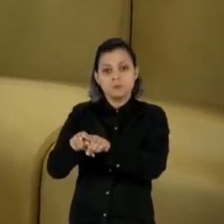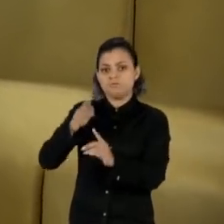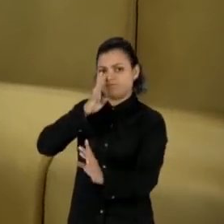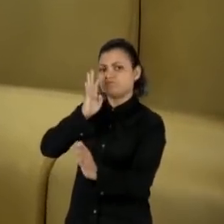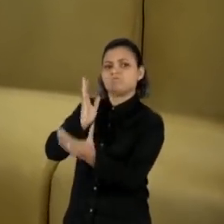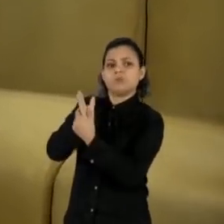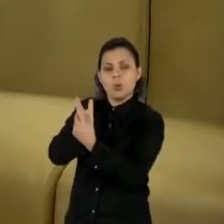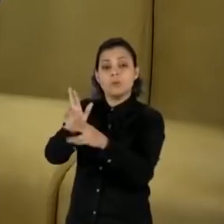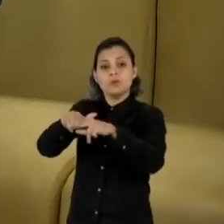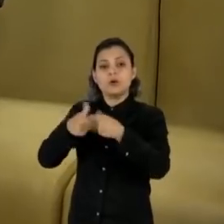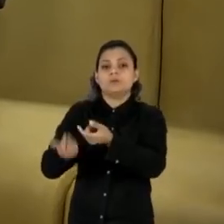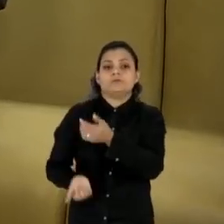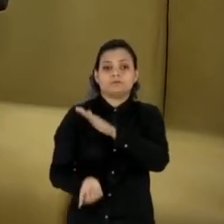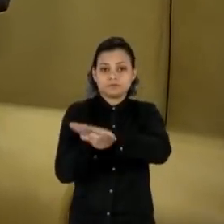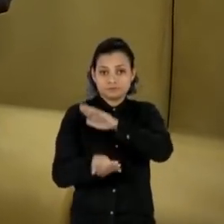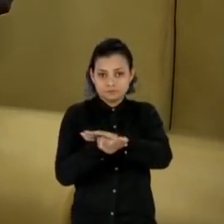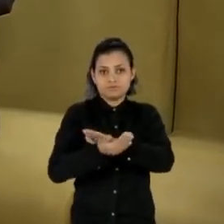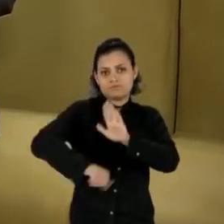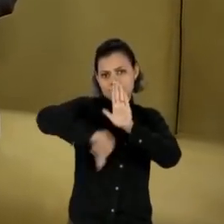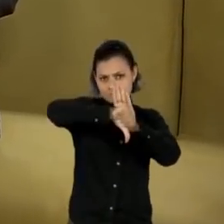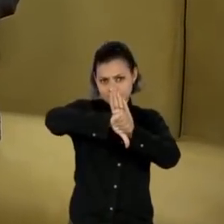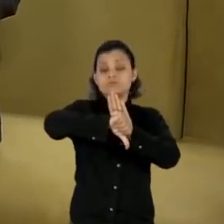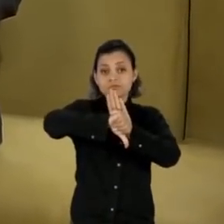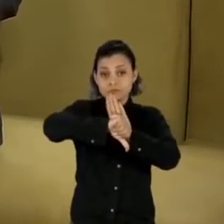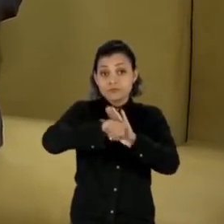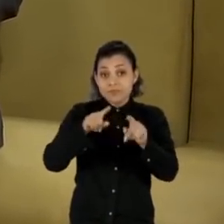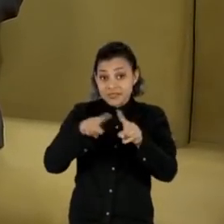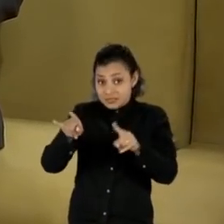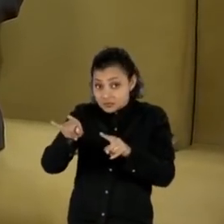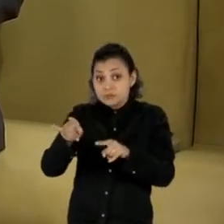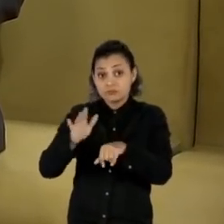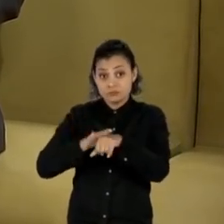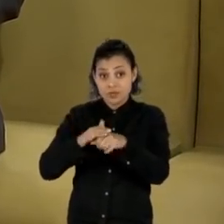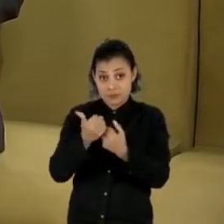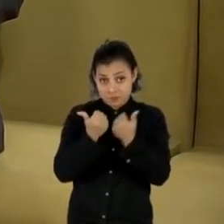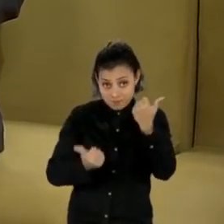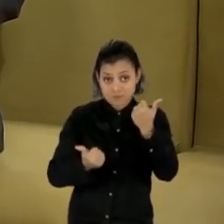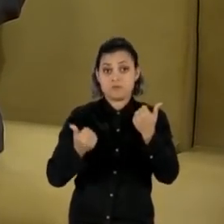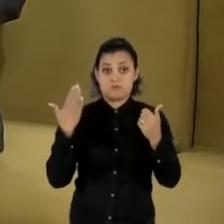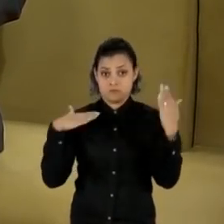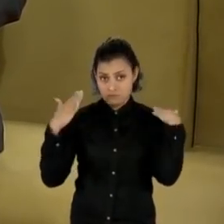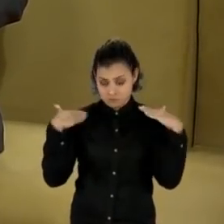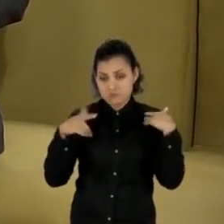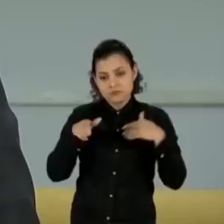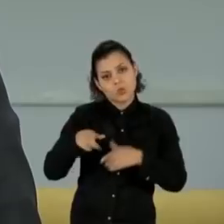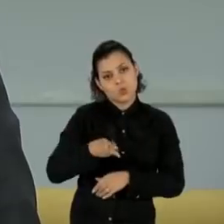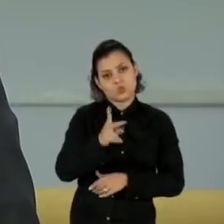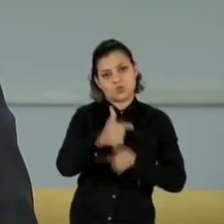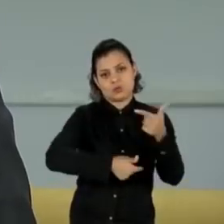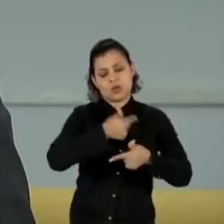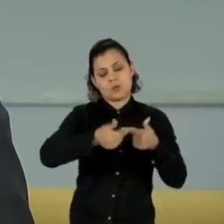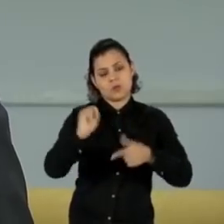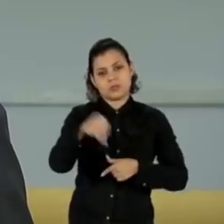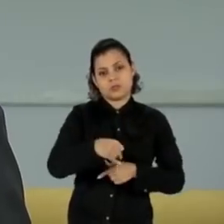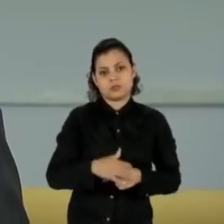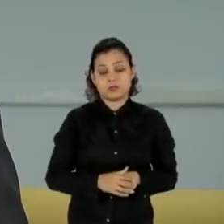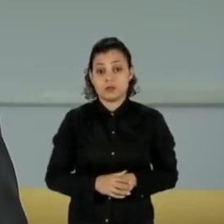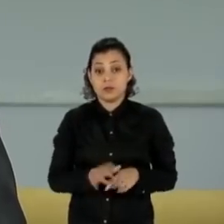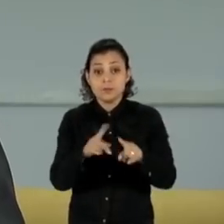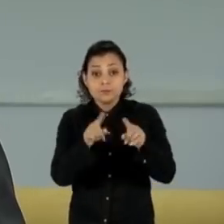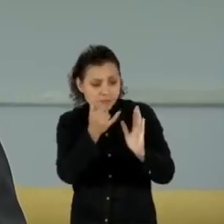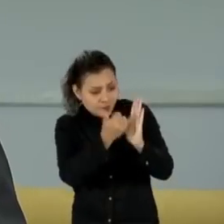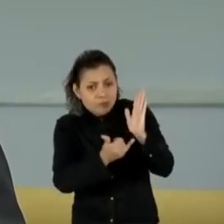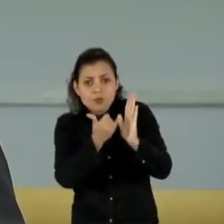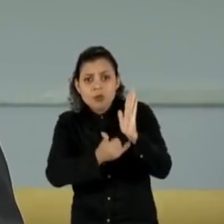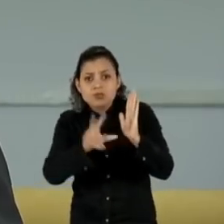eleitoral e associação criminosa bolsonaro disse que mesmo indiciado marcelo álvaro continua no cargo mais da metade dos